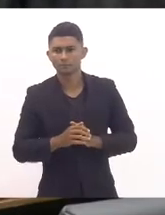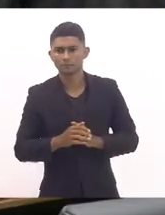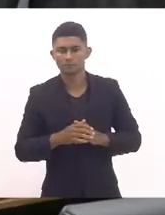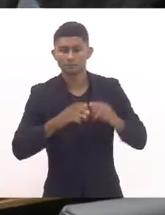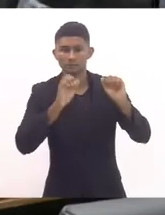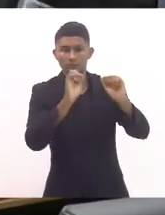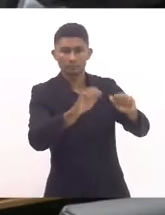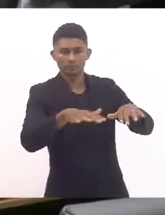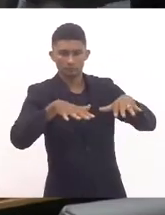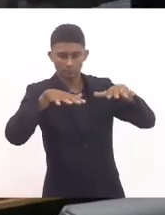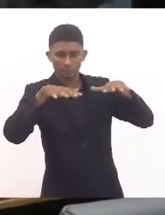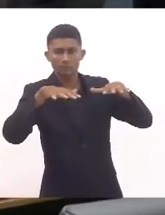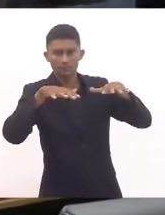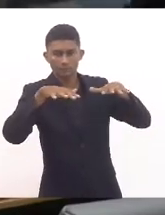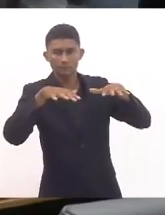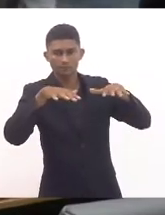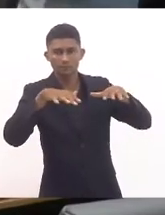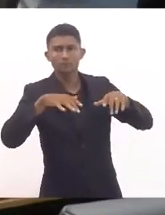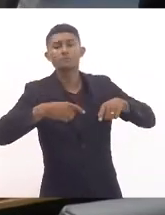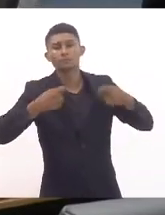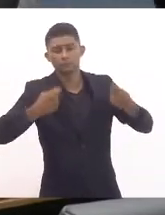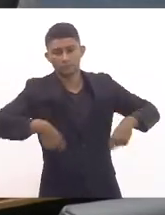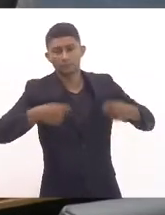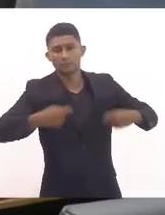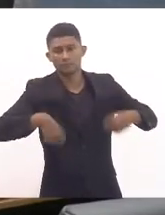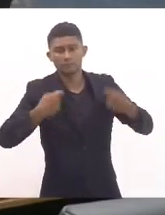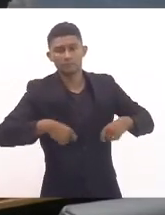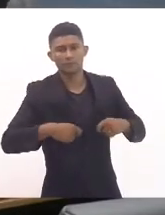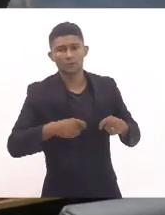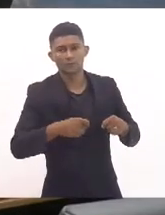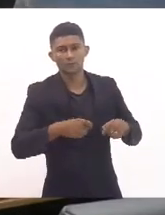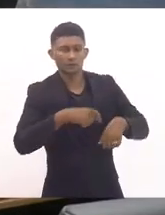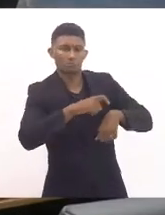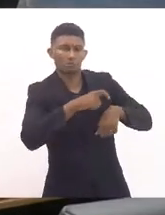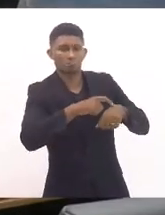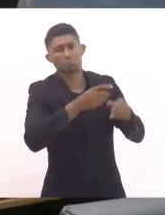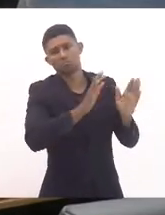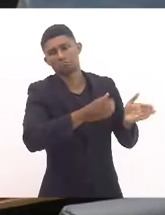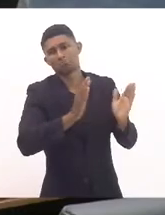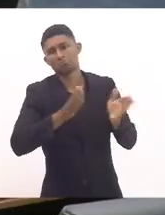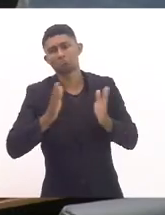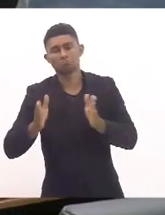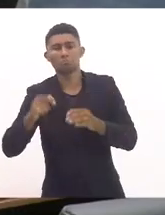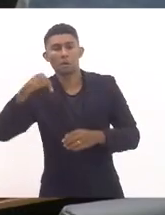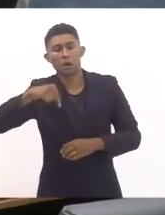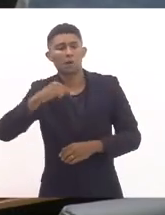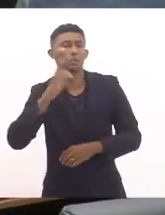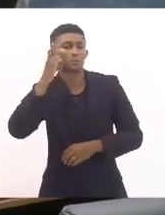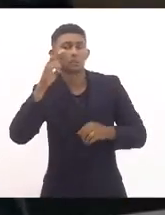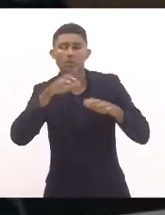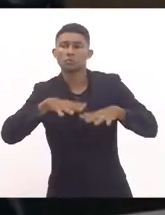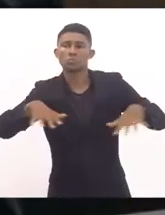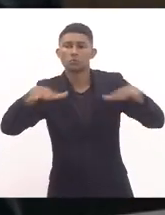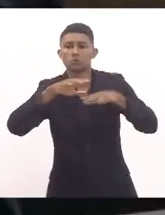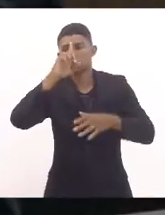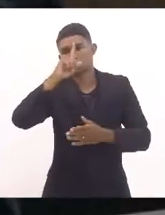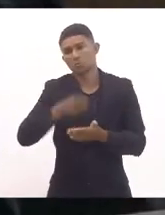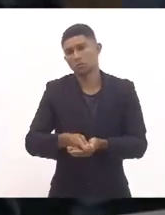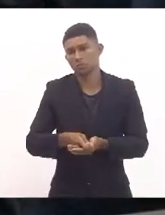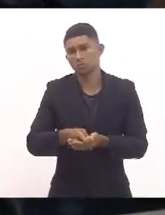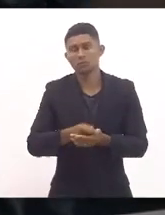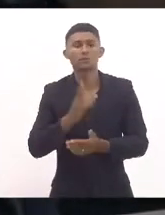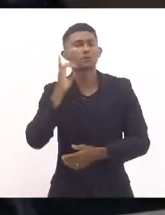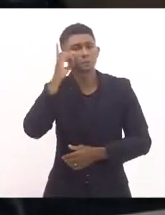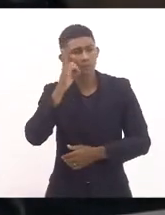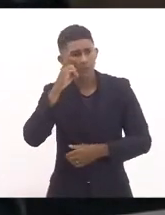sessão tem que ter o ritmo que o parlamento decidir. Os deputados têm